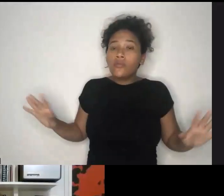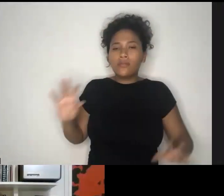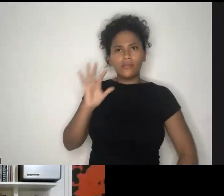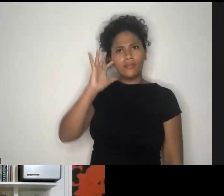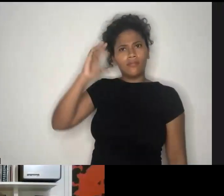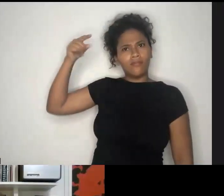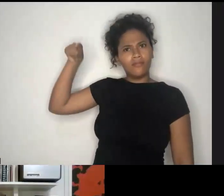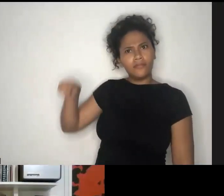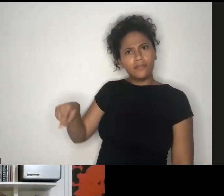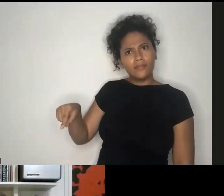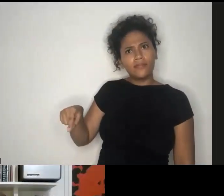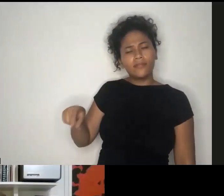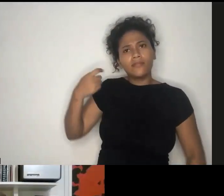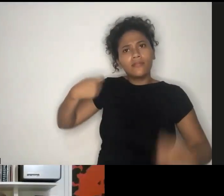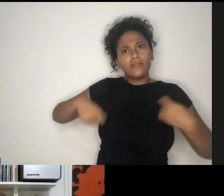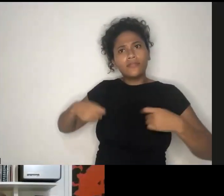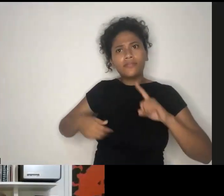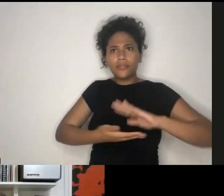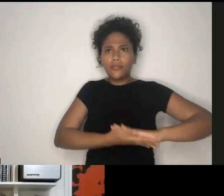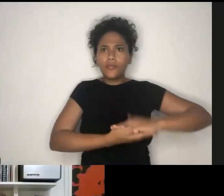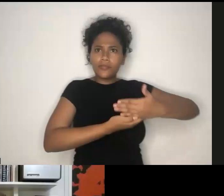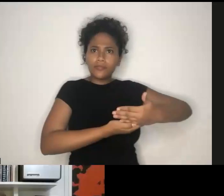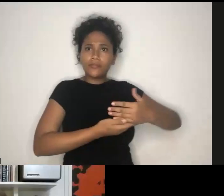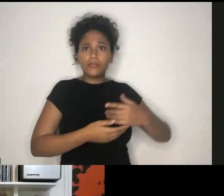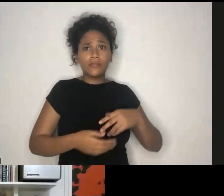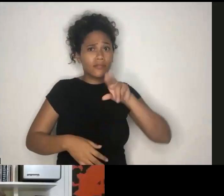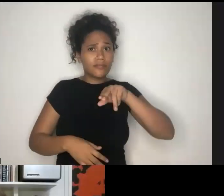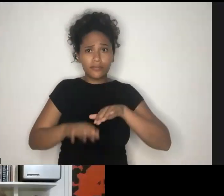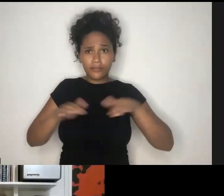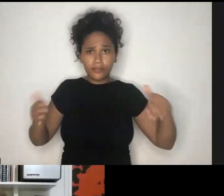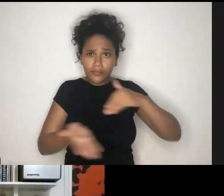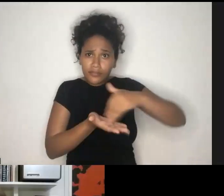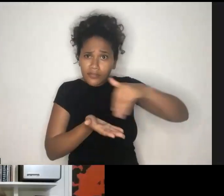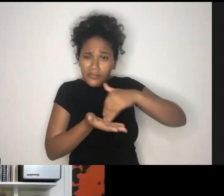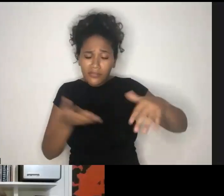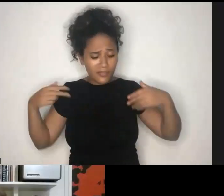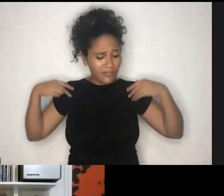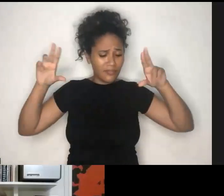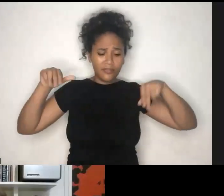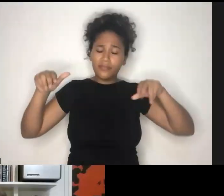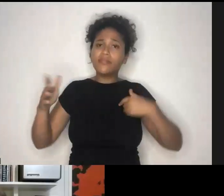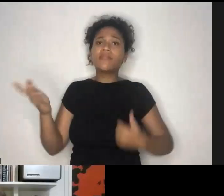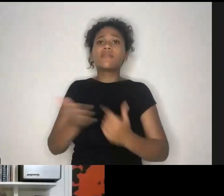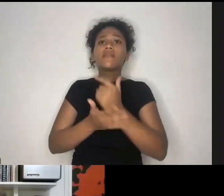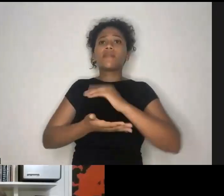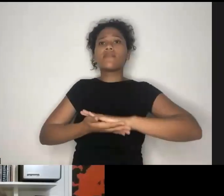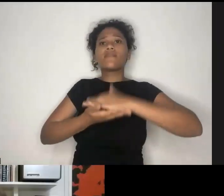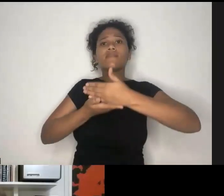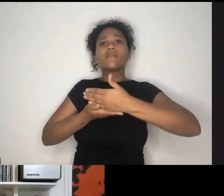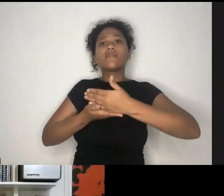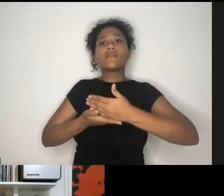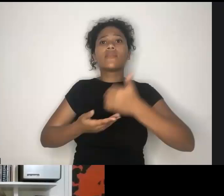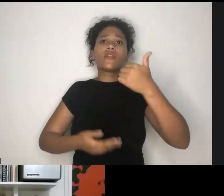eu só precisava de um laptop eu nunca tive escritório em lugar nenhum eu comprei laptop em